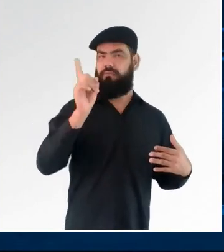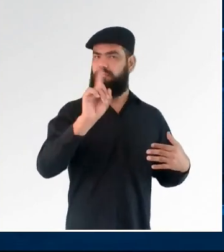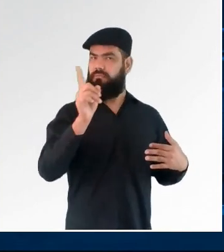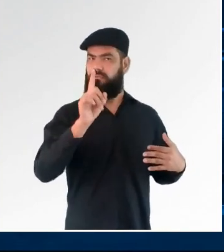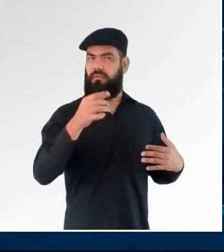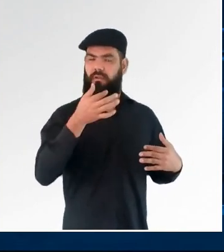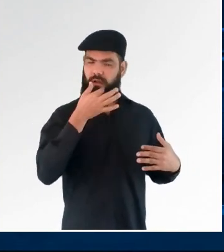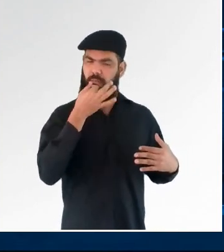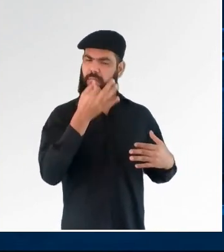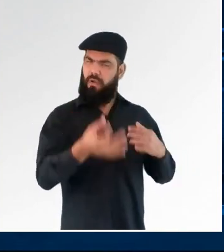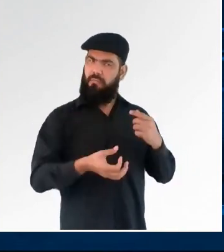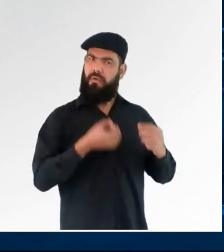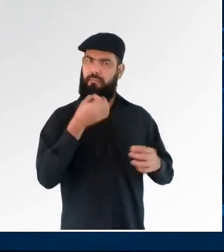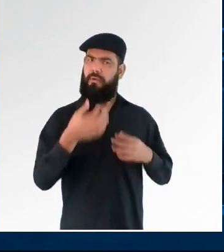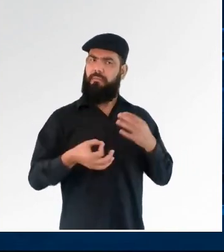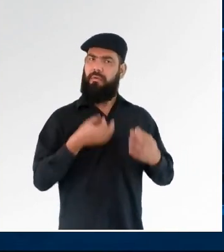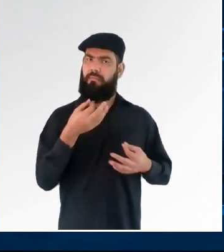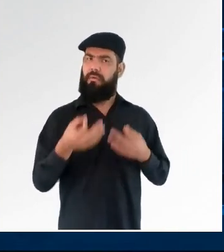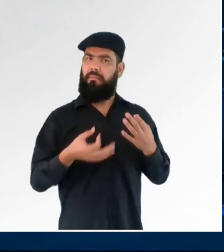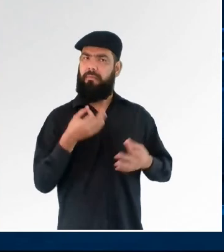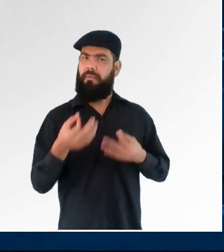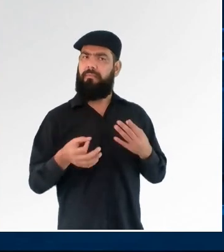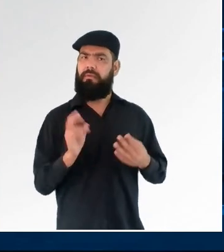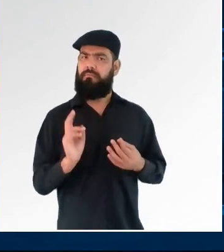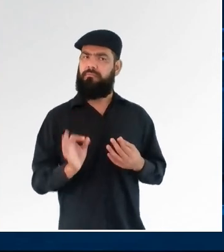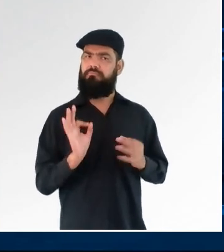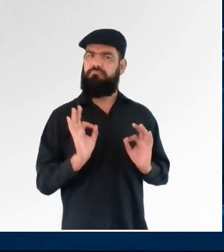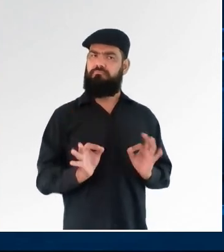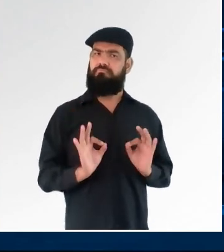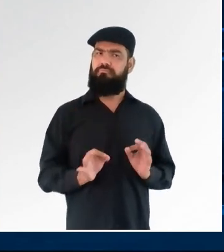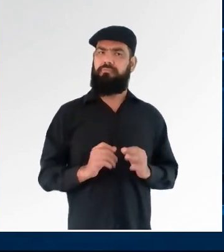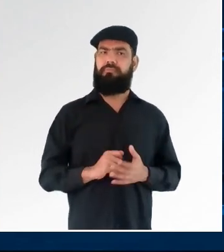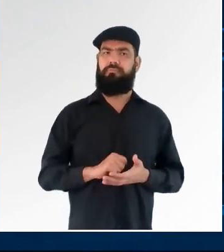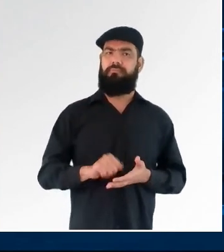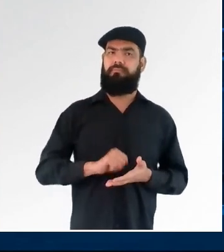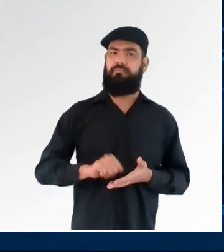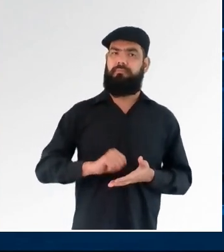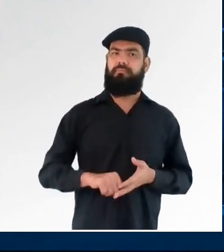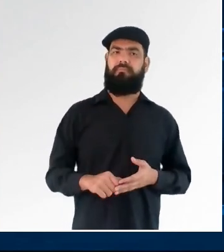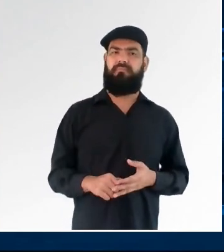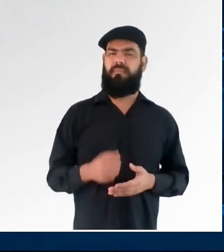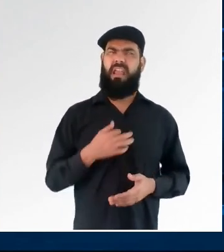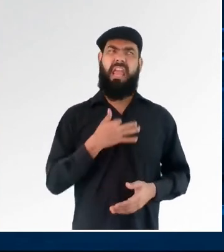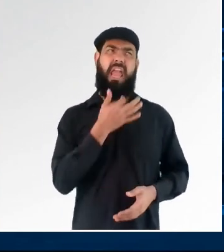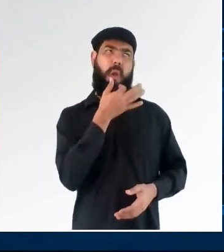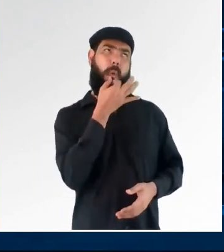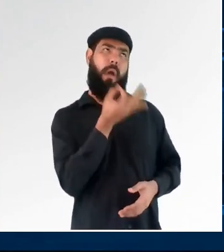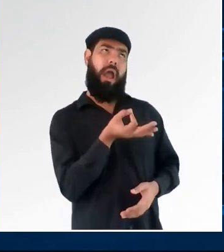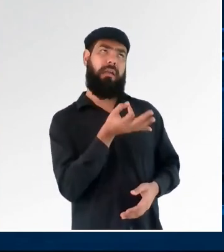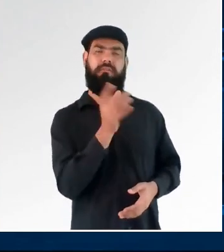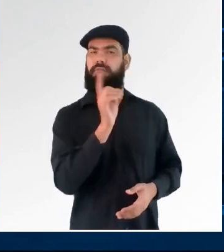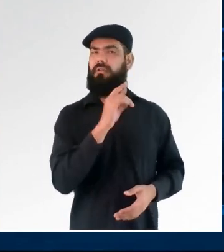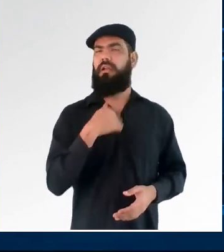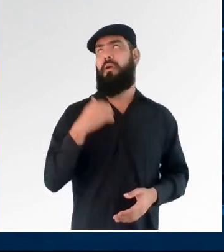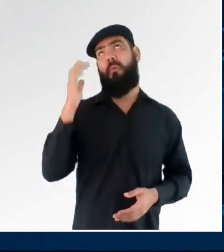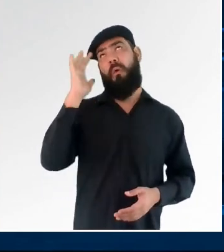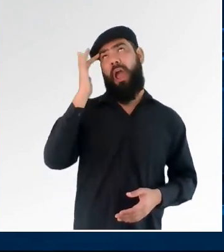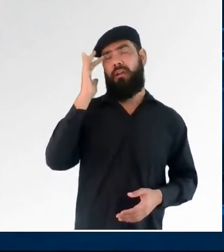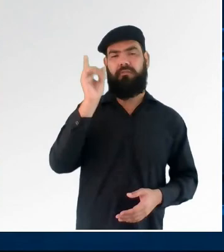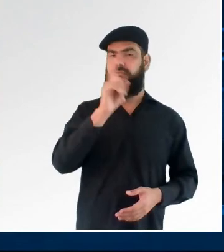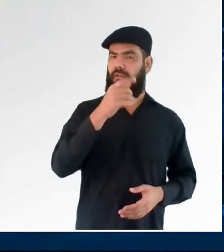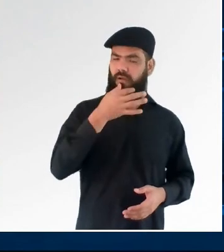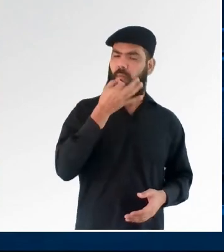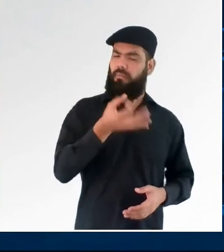que comprovem o ponto de vista do resenhista. Você não vai dizer eu acho, você vai expor seus argumentos. Né? É ruim por causa